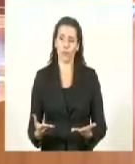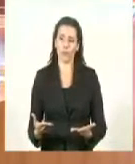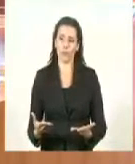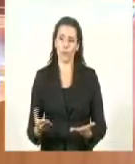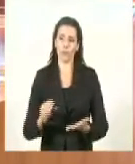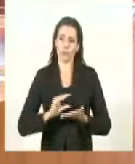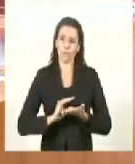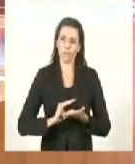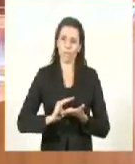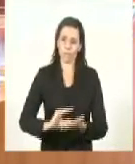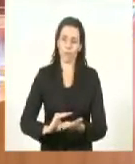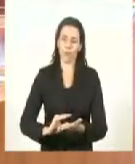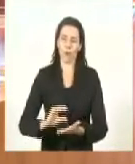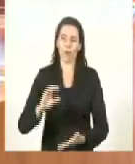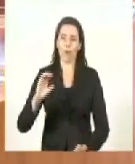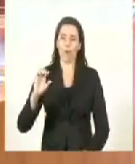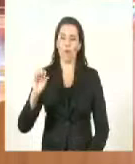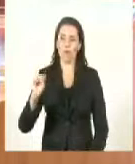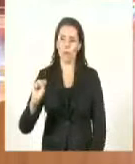8,1%.